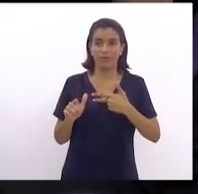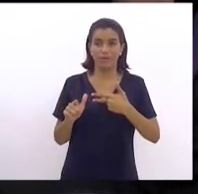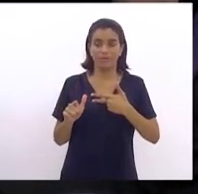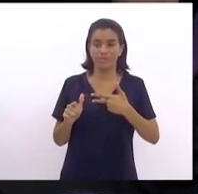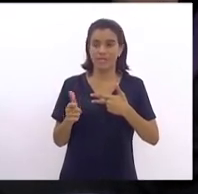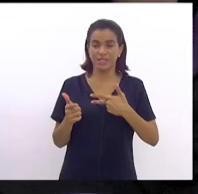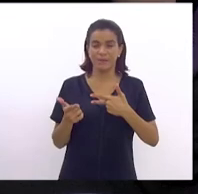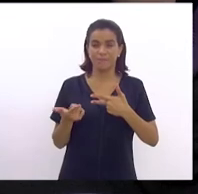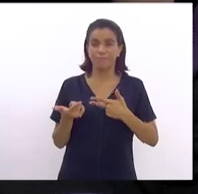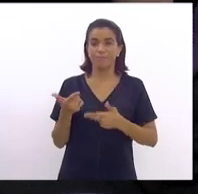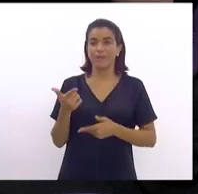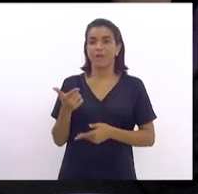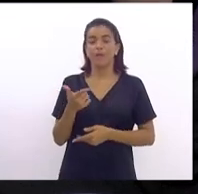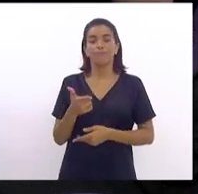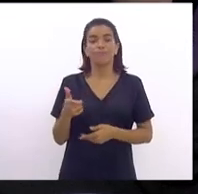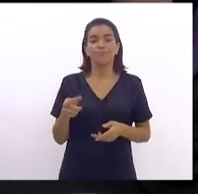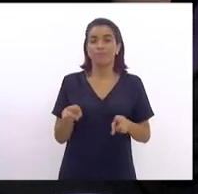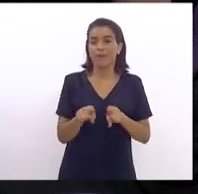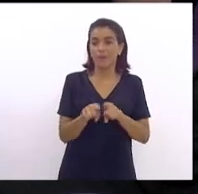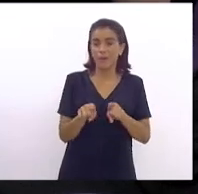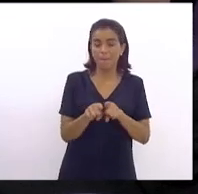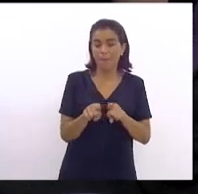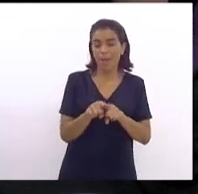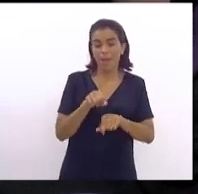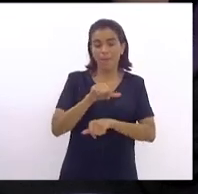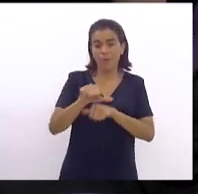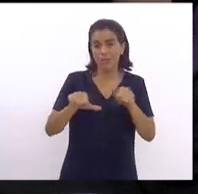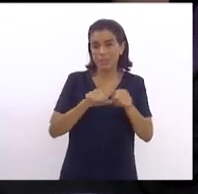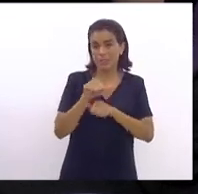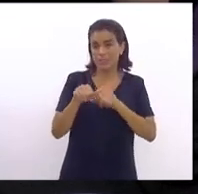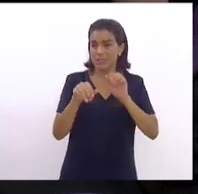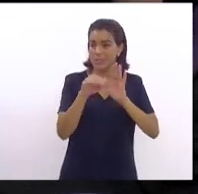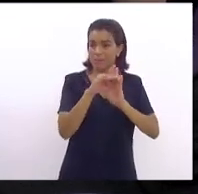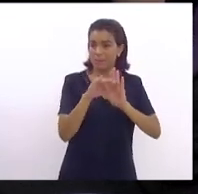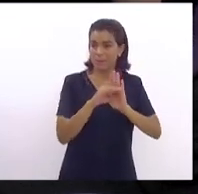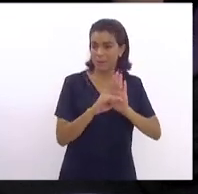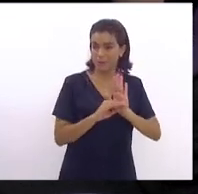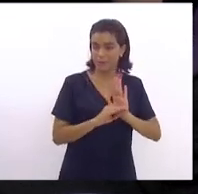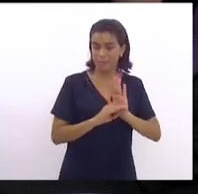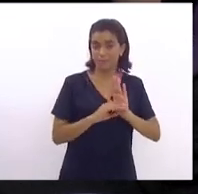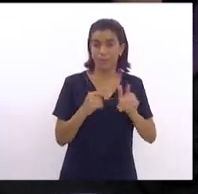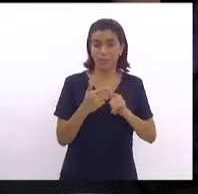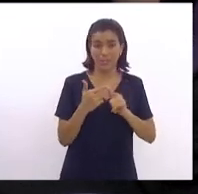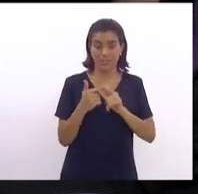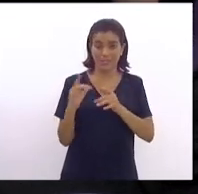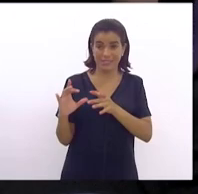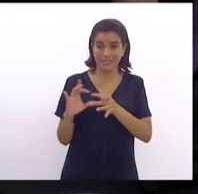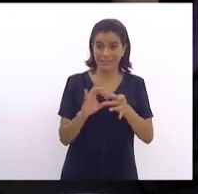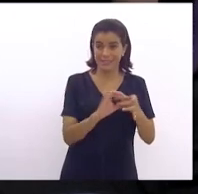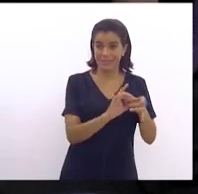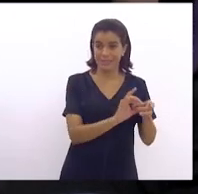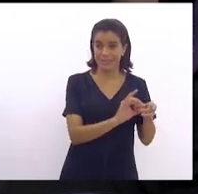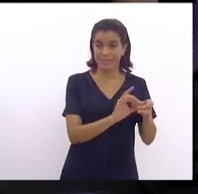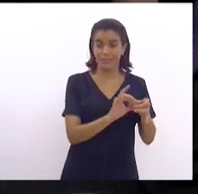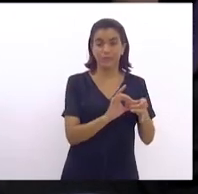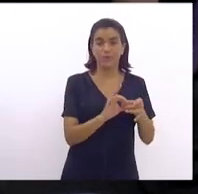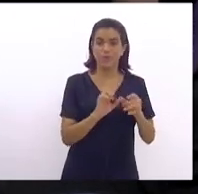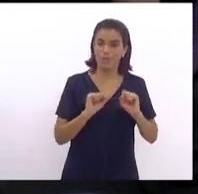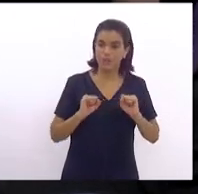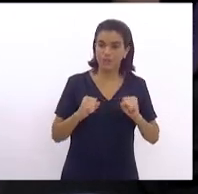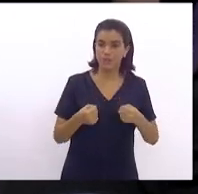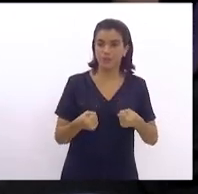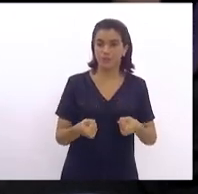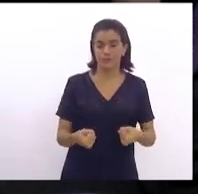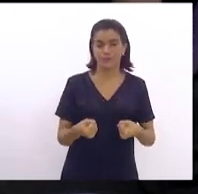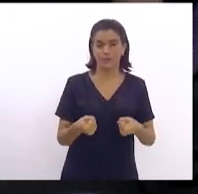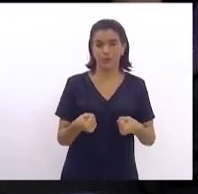desmerecimento aos autores da matéria. Eu acho que, nesse sentido, não é, vale também o esforço dos autores,